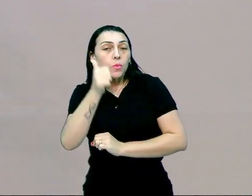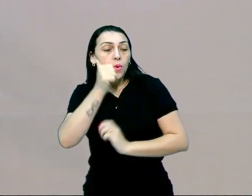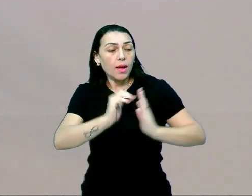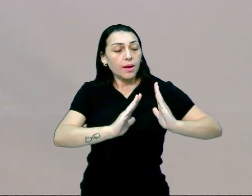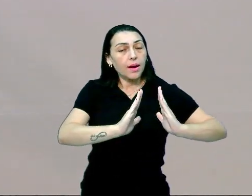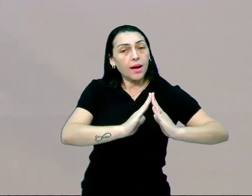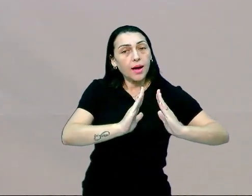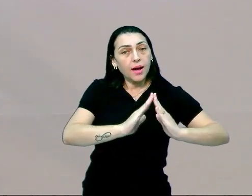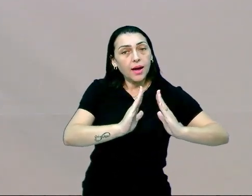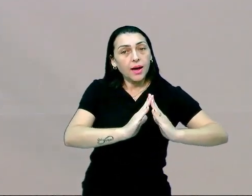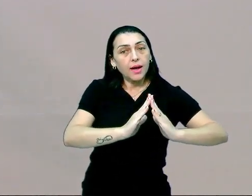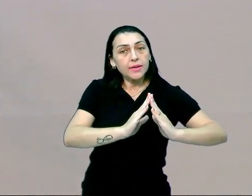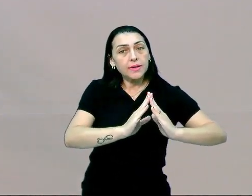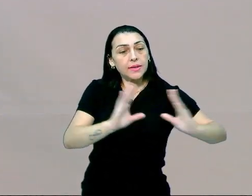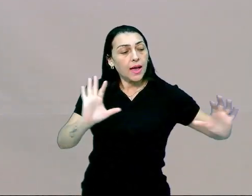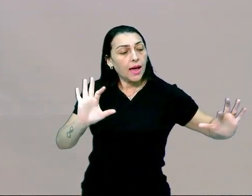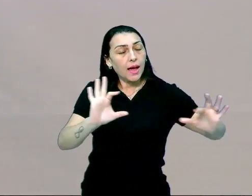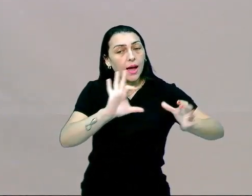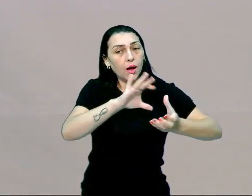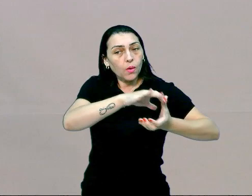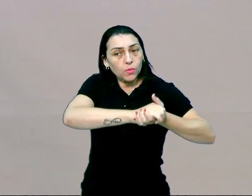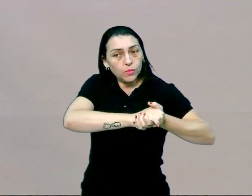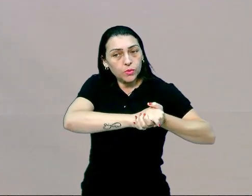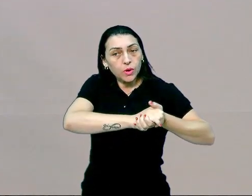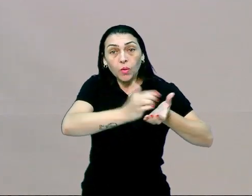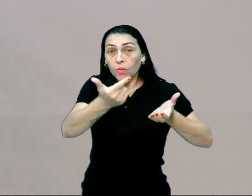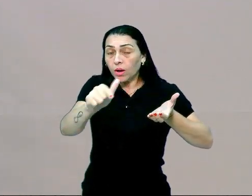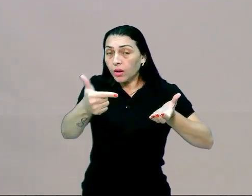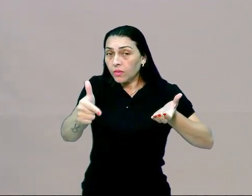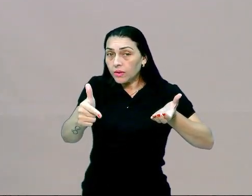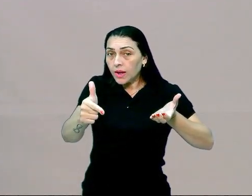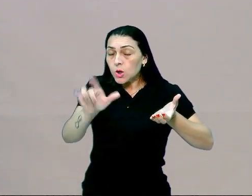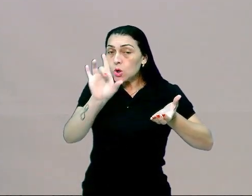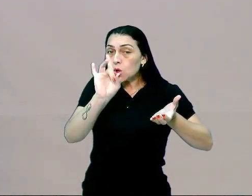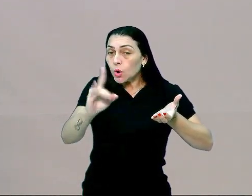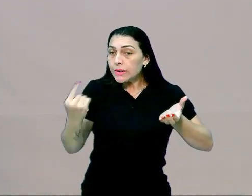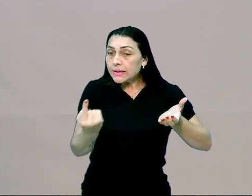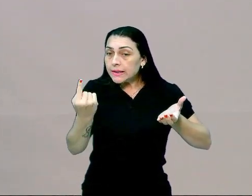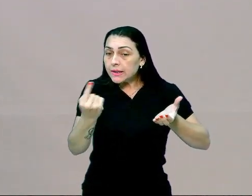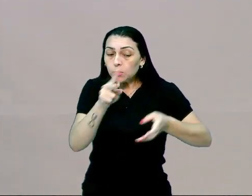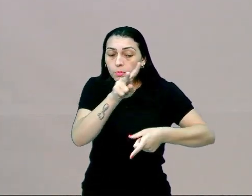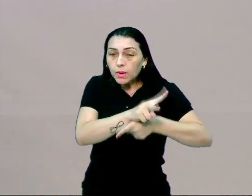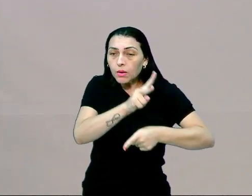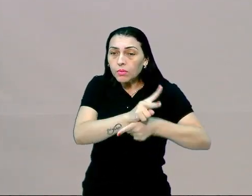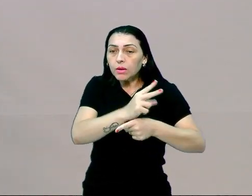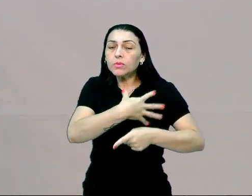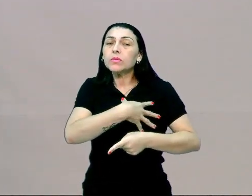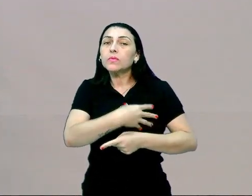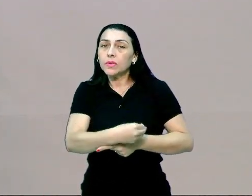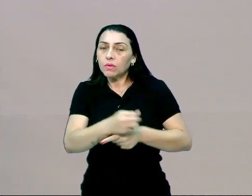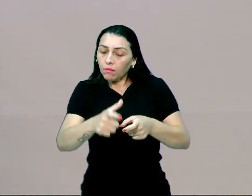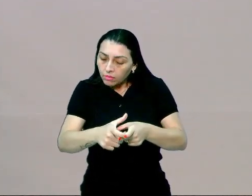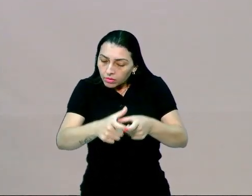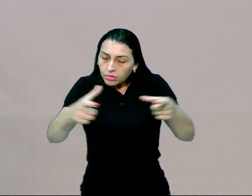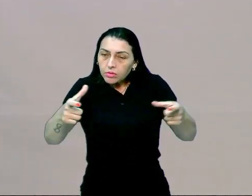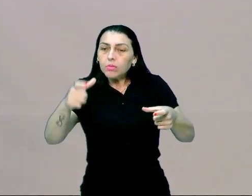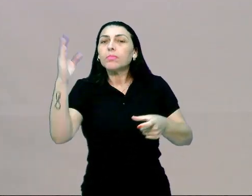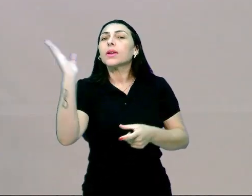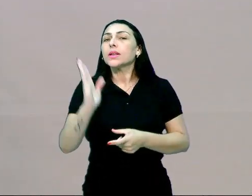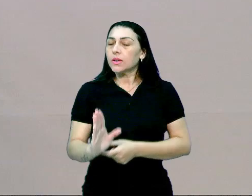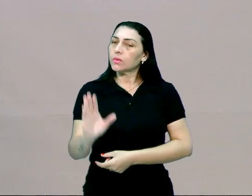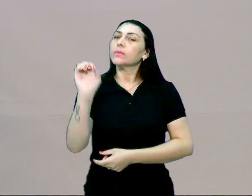em casa, sem a união matrimonial e ele somente com os filhos. Isso é algo crescente no